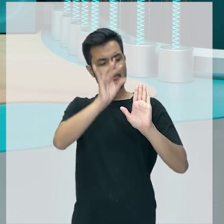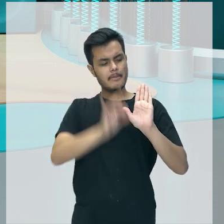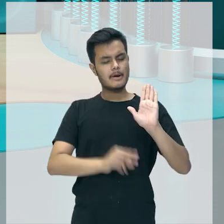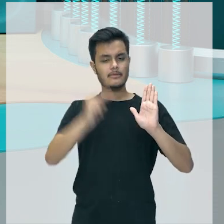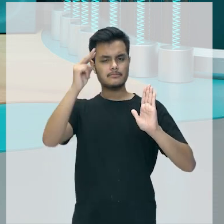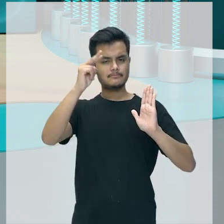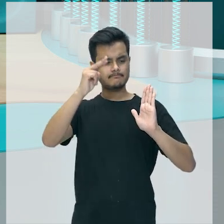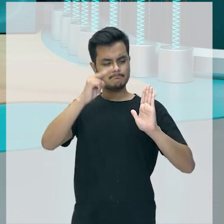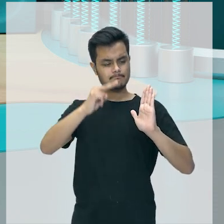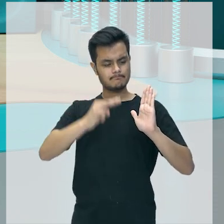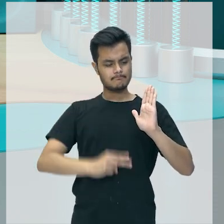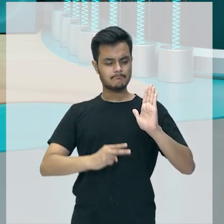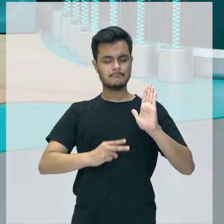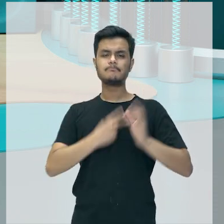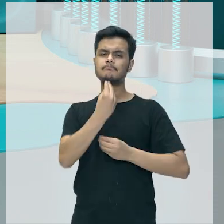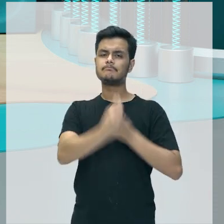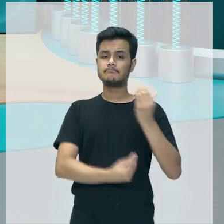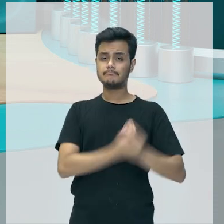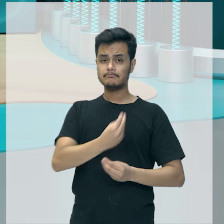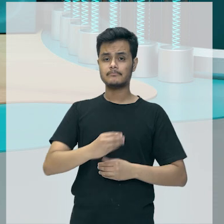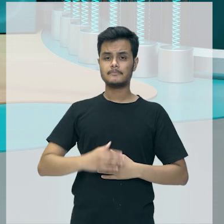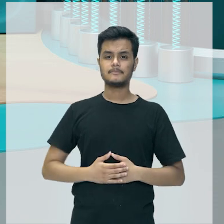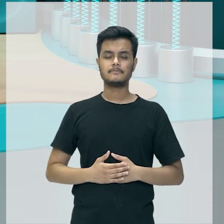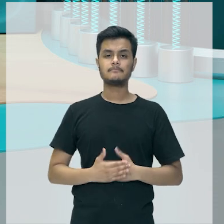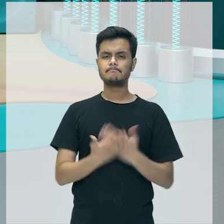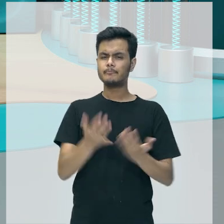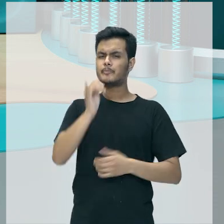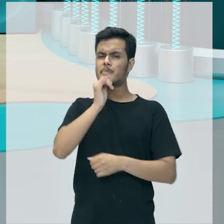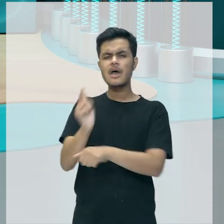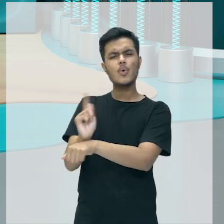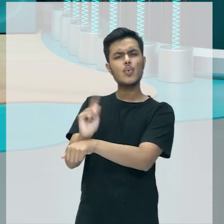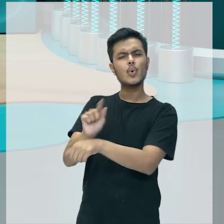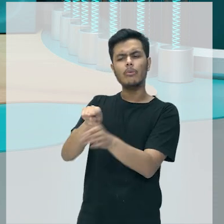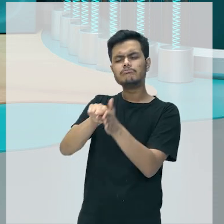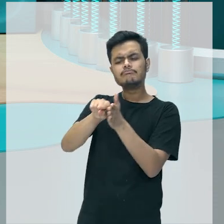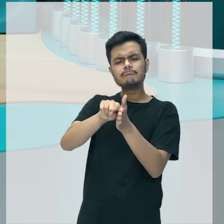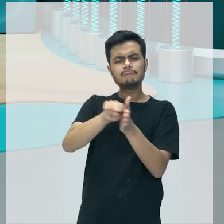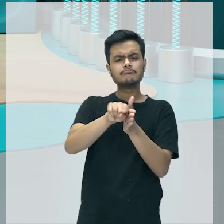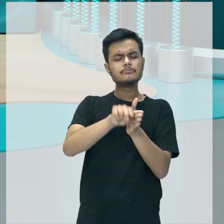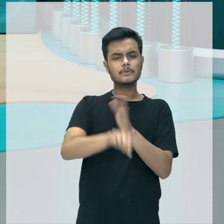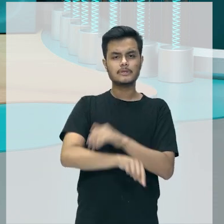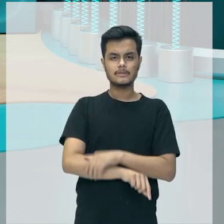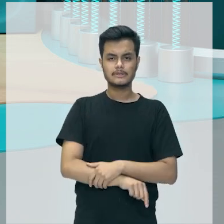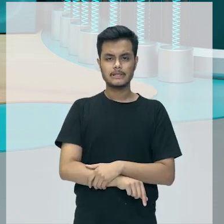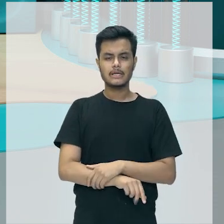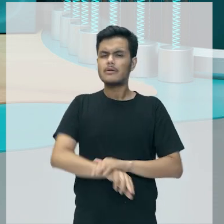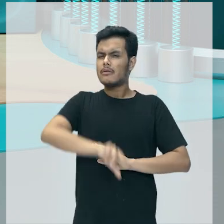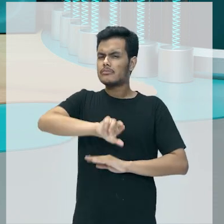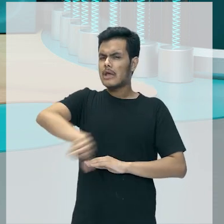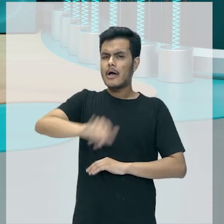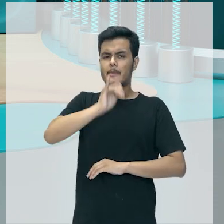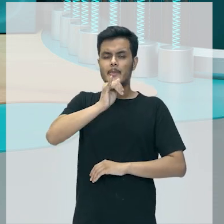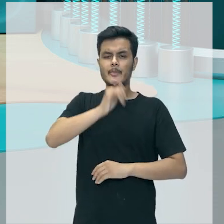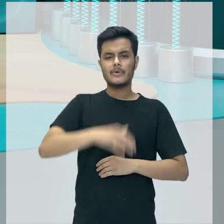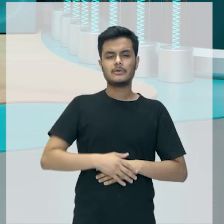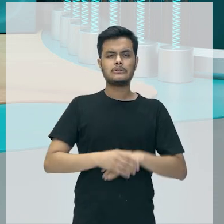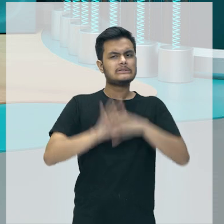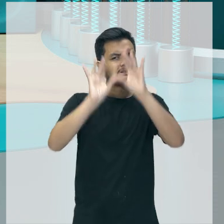Pay attention. Quando a gente vai lá no Google pesquisar, a gente não pesquisa